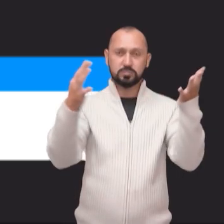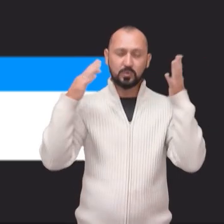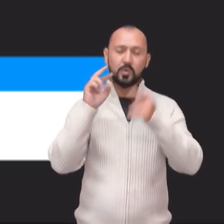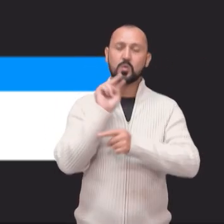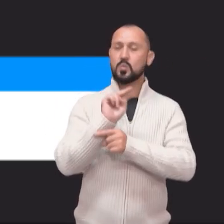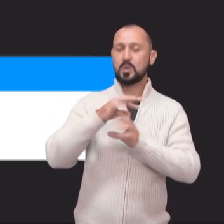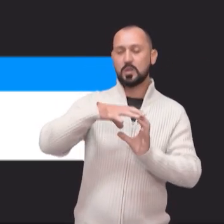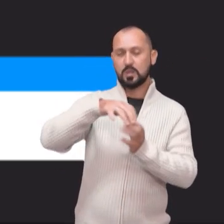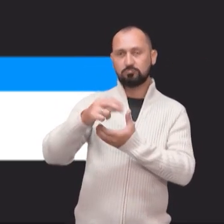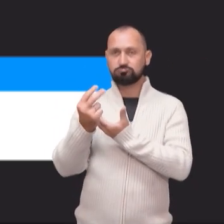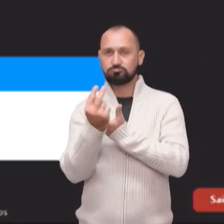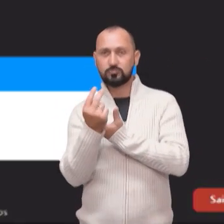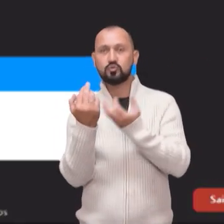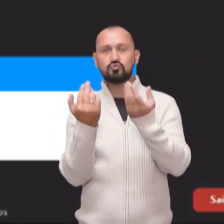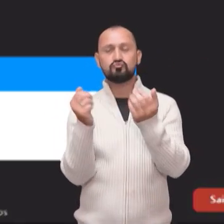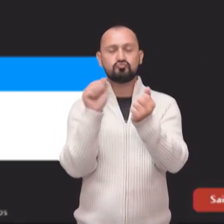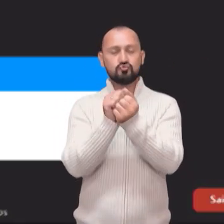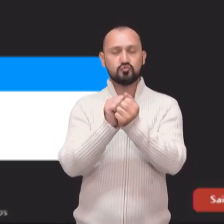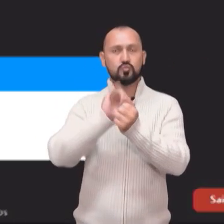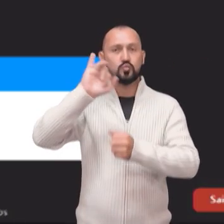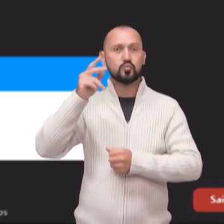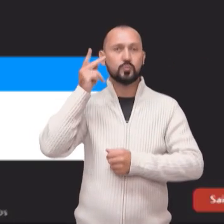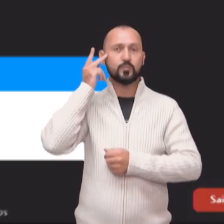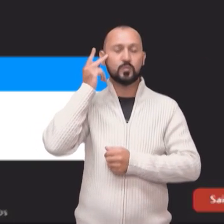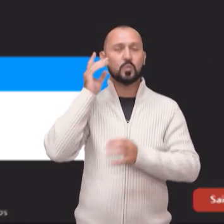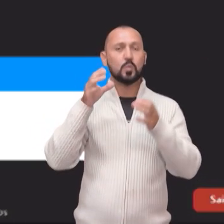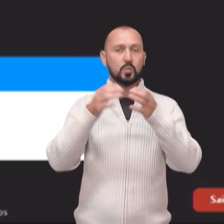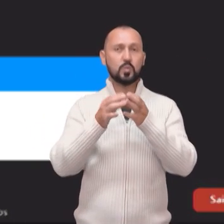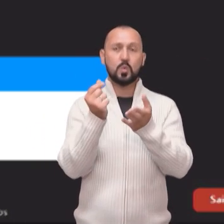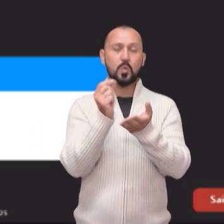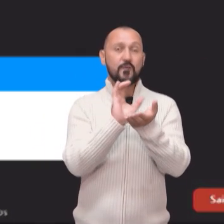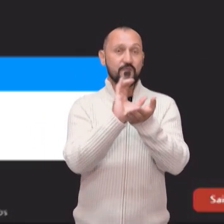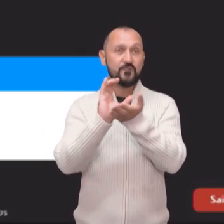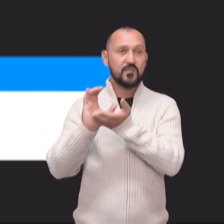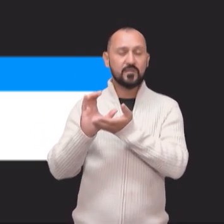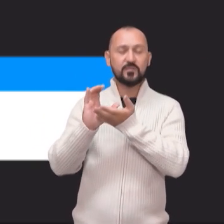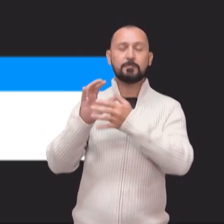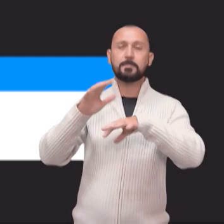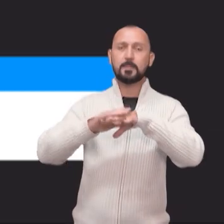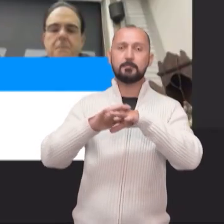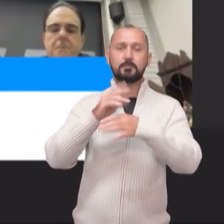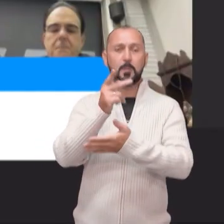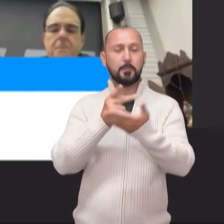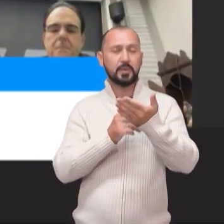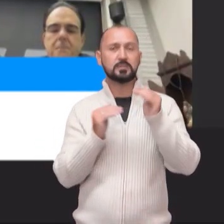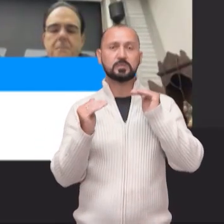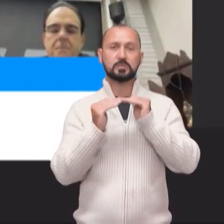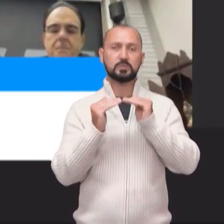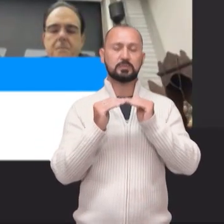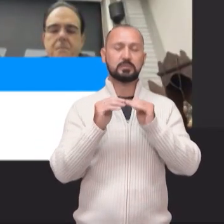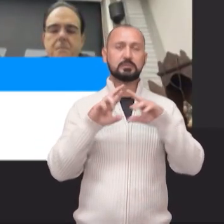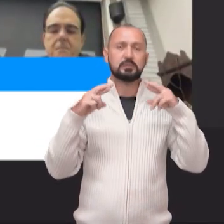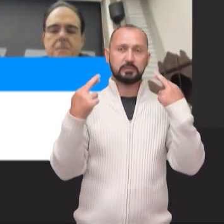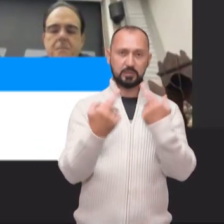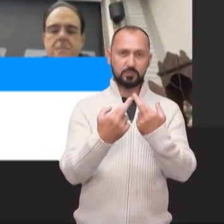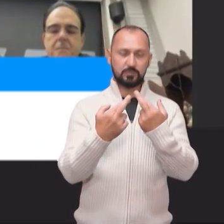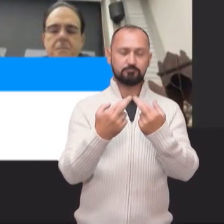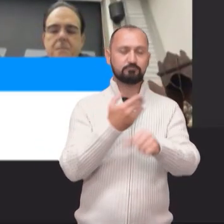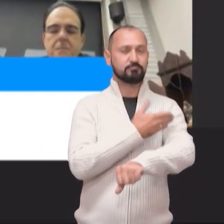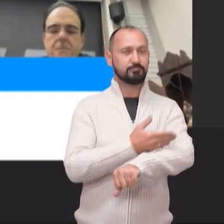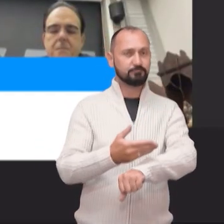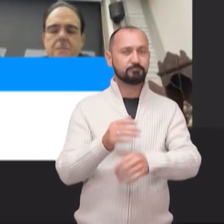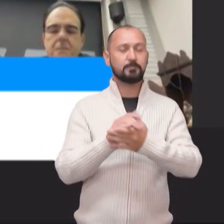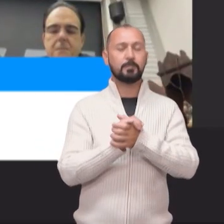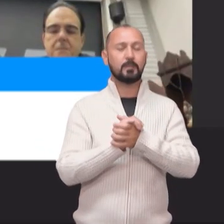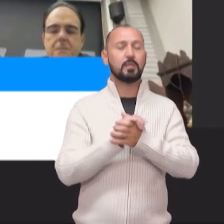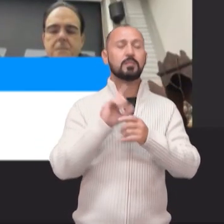Ambiente e Desenvolvimento Sustentável, assim como João Henrique, da Comissão de Finanças e Orçamento, emitiram seus pareceres durante a sessão.